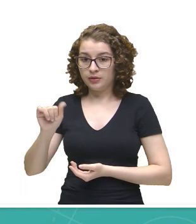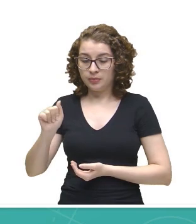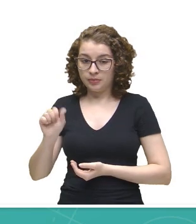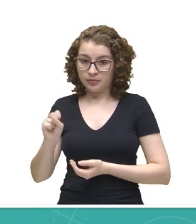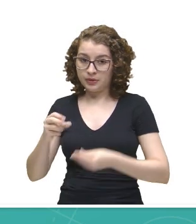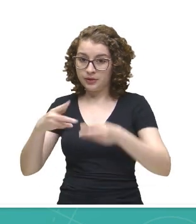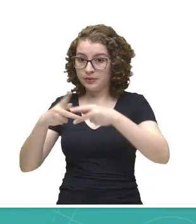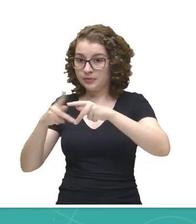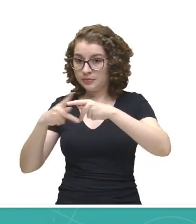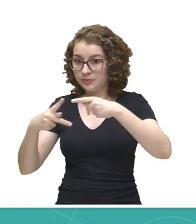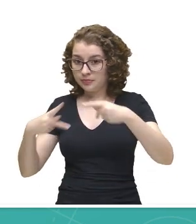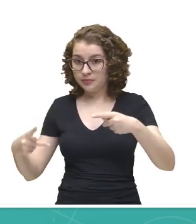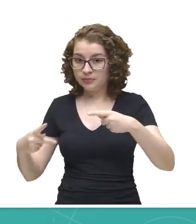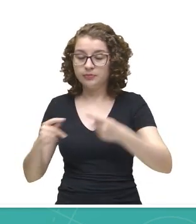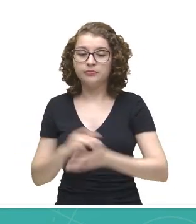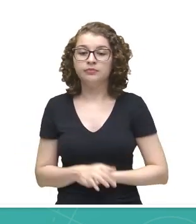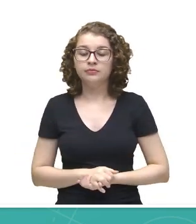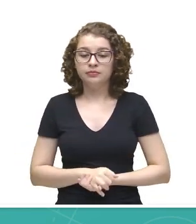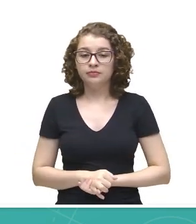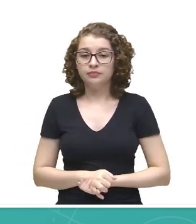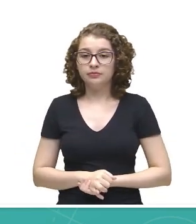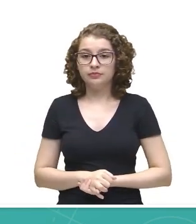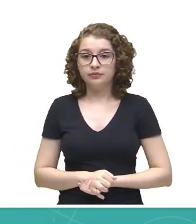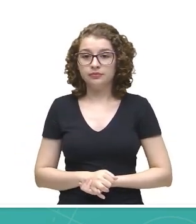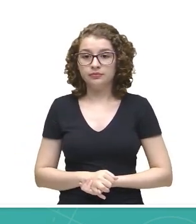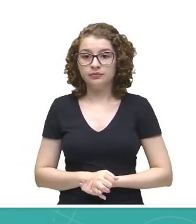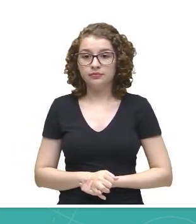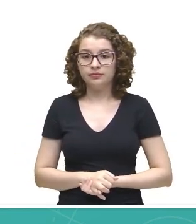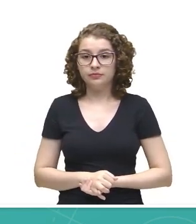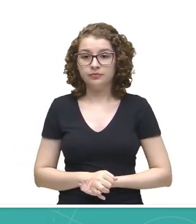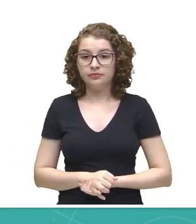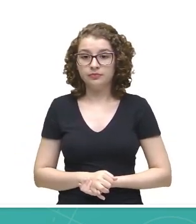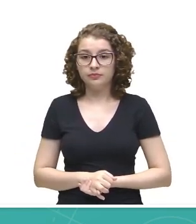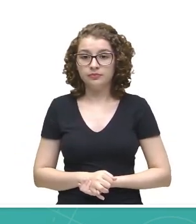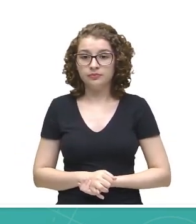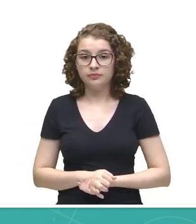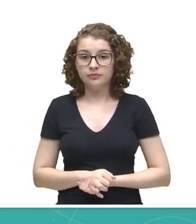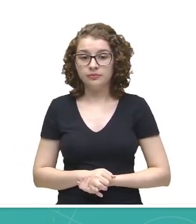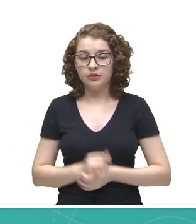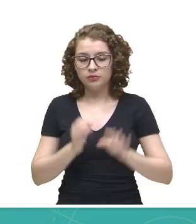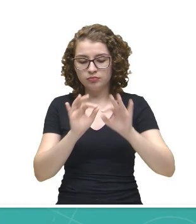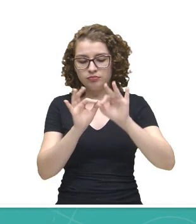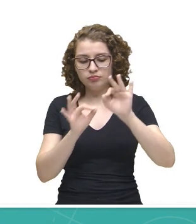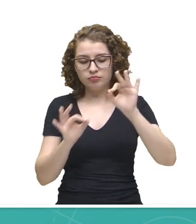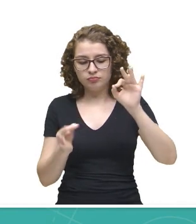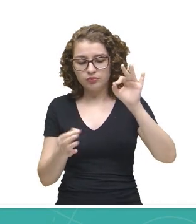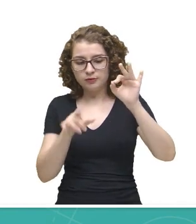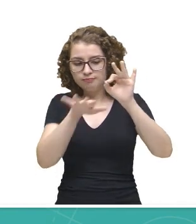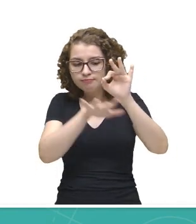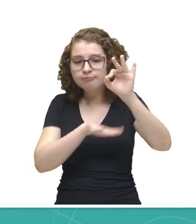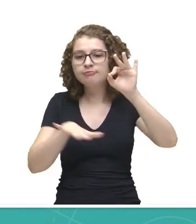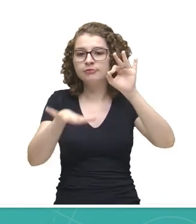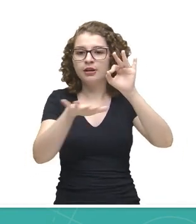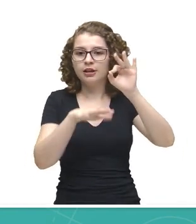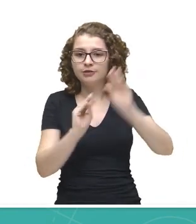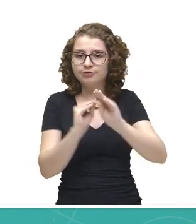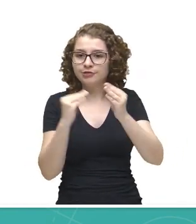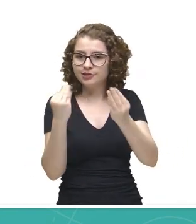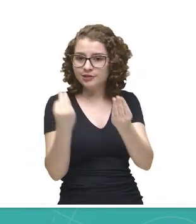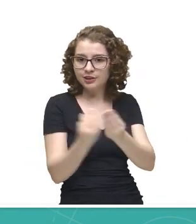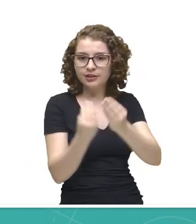que estão presentes ali, né, junto com essa substância, entre uma célula e outra. Tá? Então, essa é a